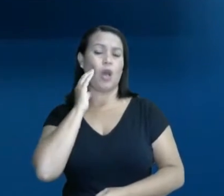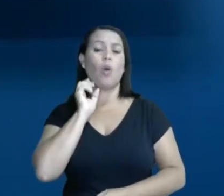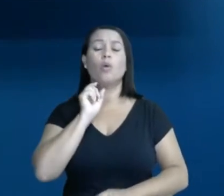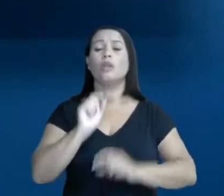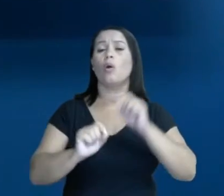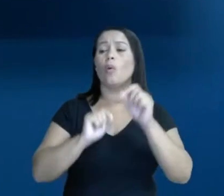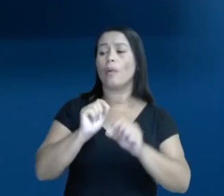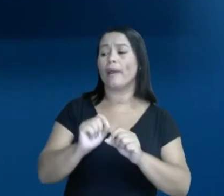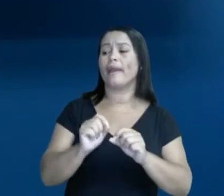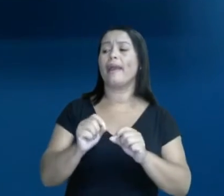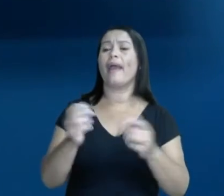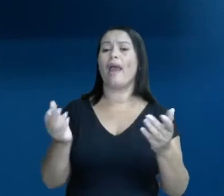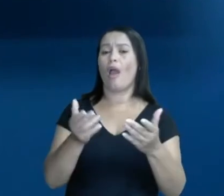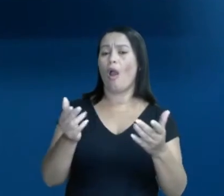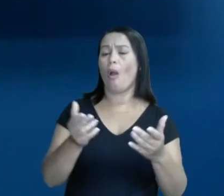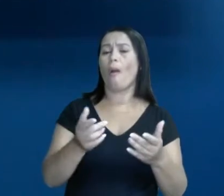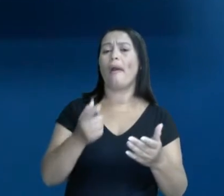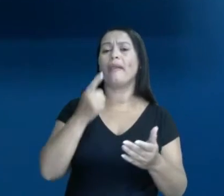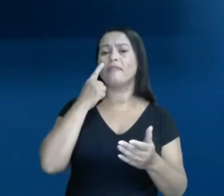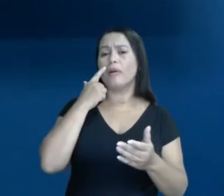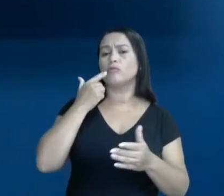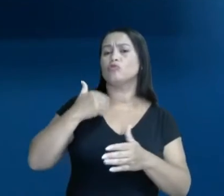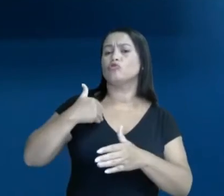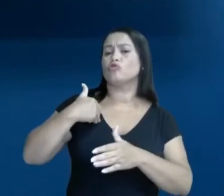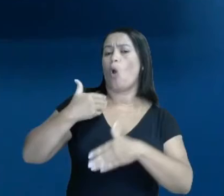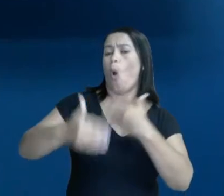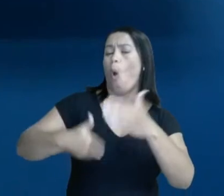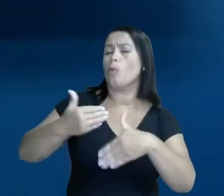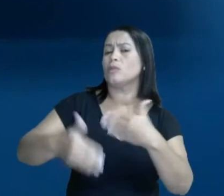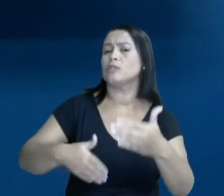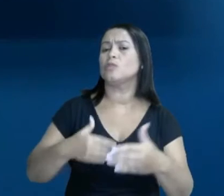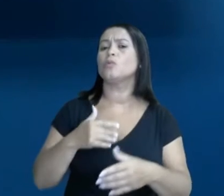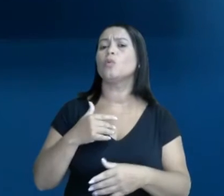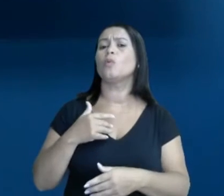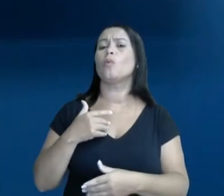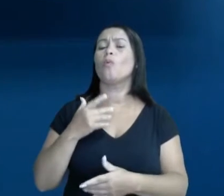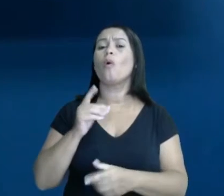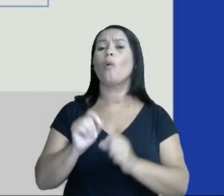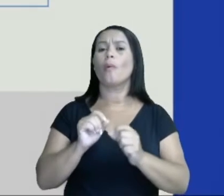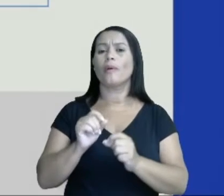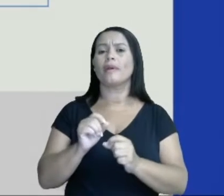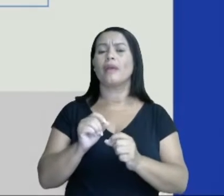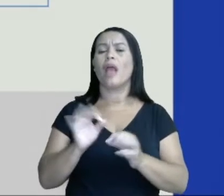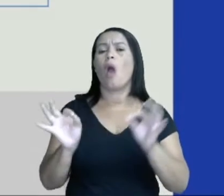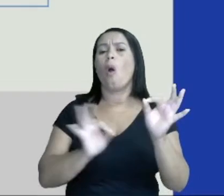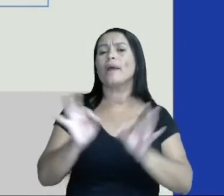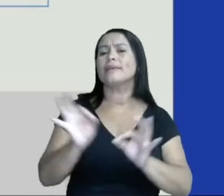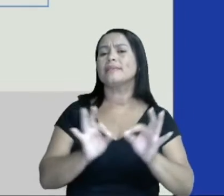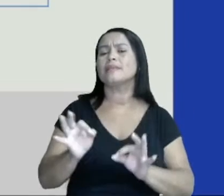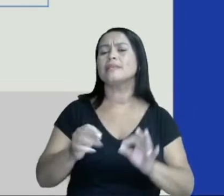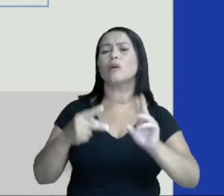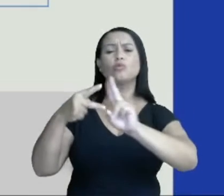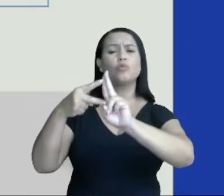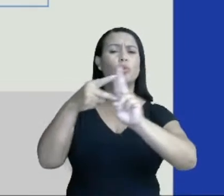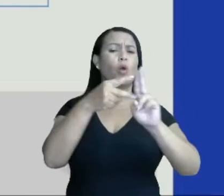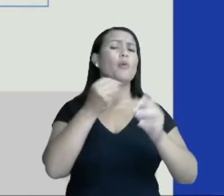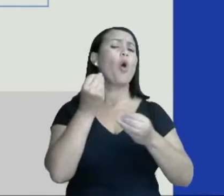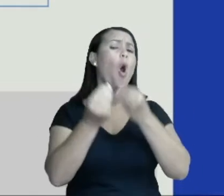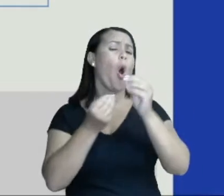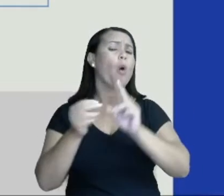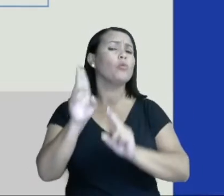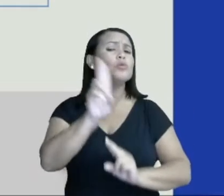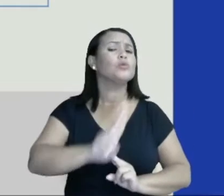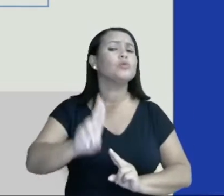E aí agora a gente vai seguir para a colocação desses pronomes. Como é que a gente usa os